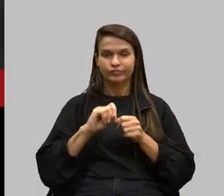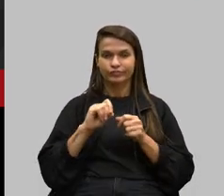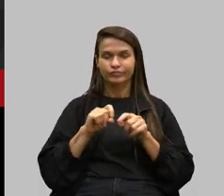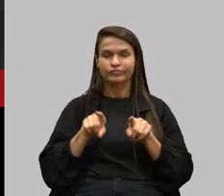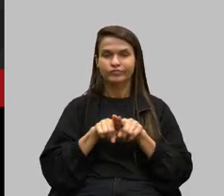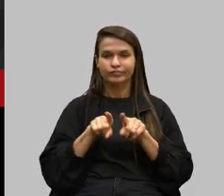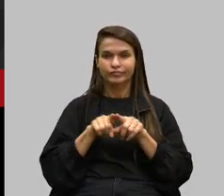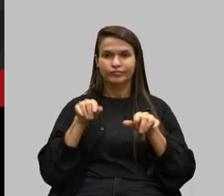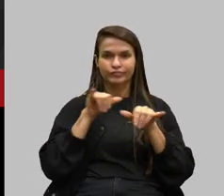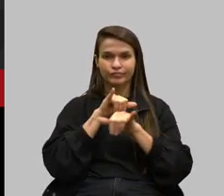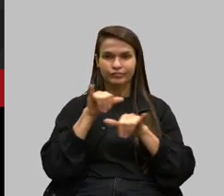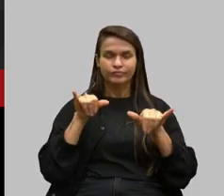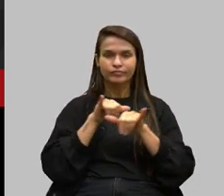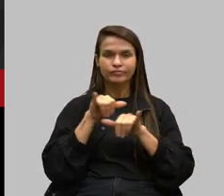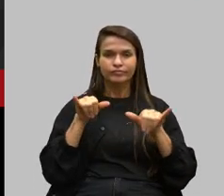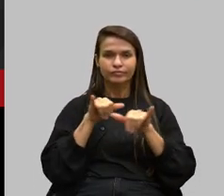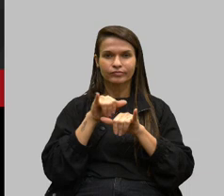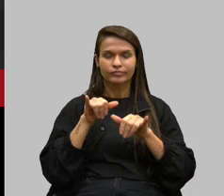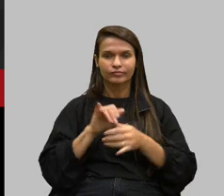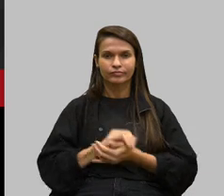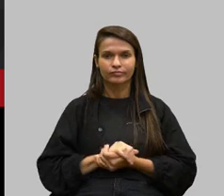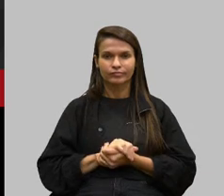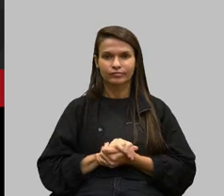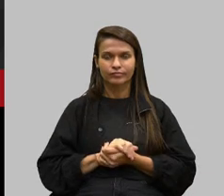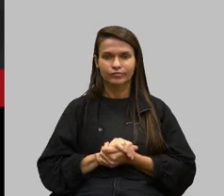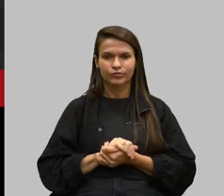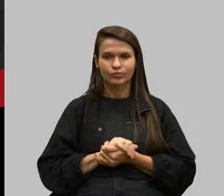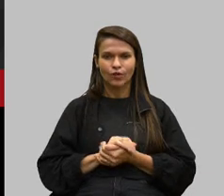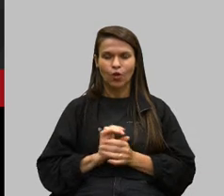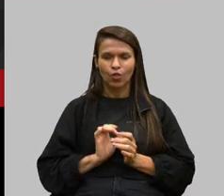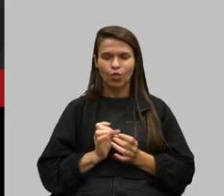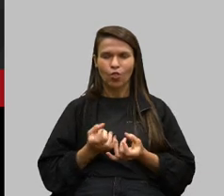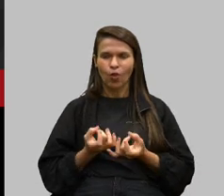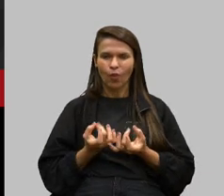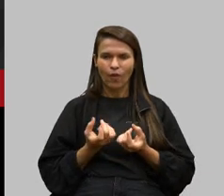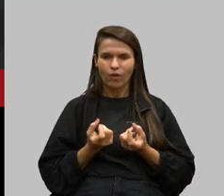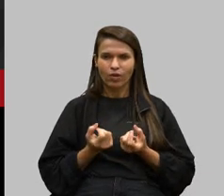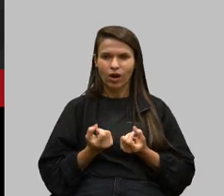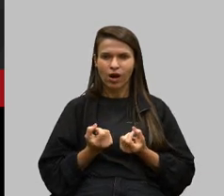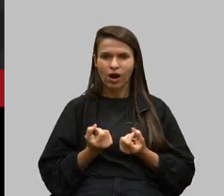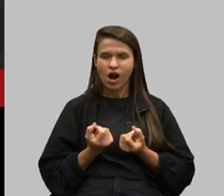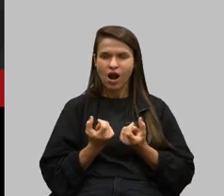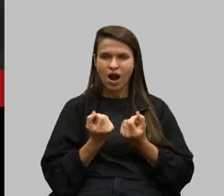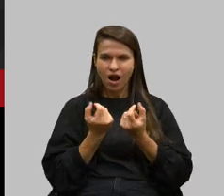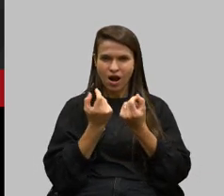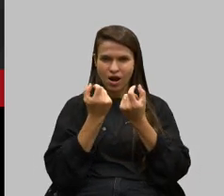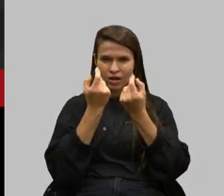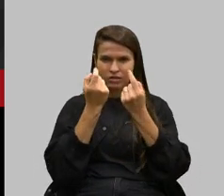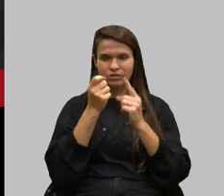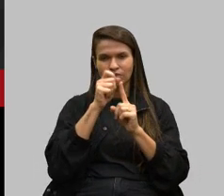campanha de do Câncer né o Outubro Rosa o Novembro